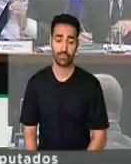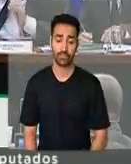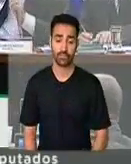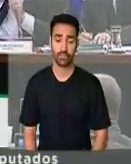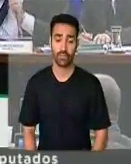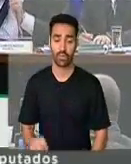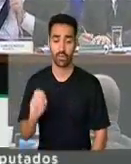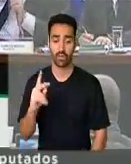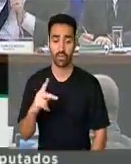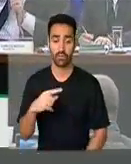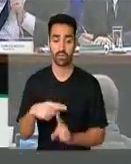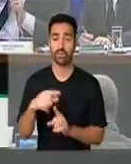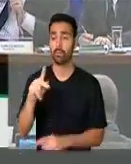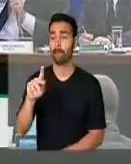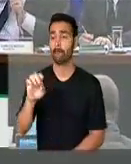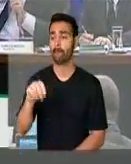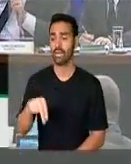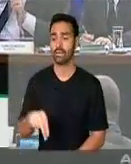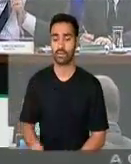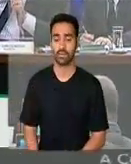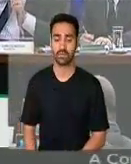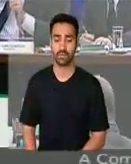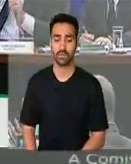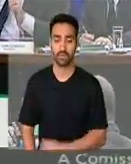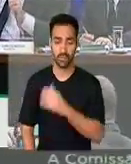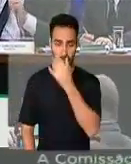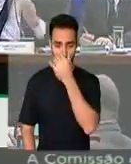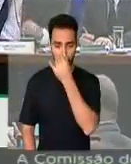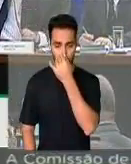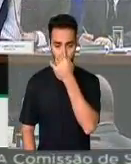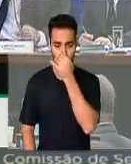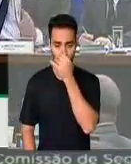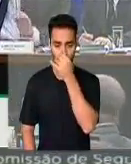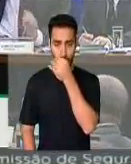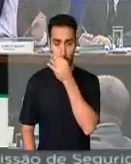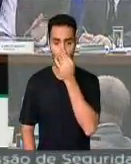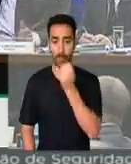positivo, acho que o PEM, como voto PEM, o PEM quer manifestar.